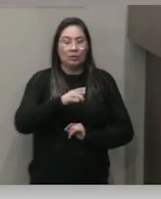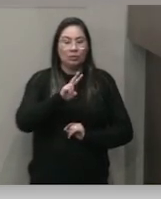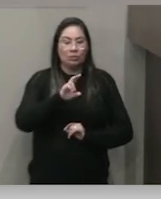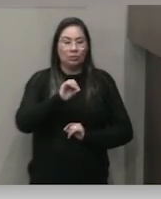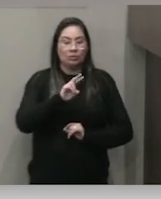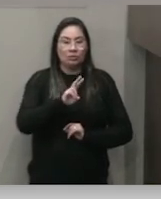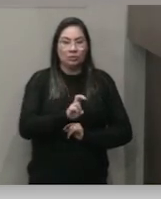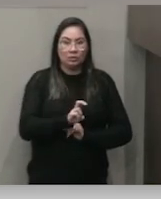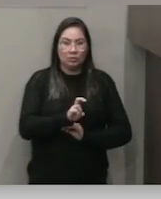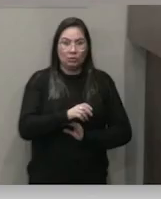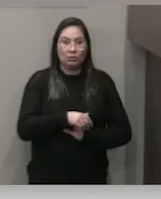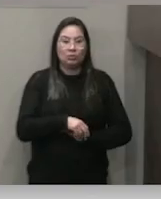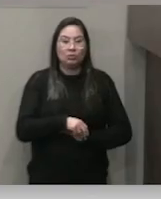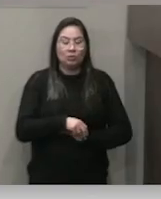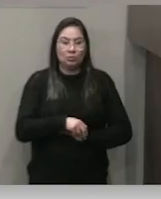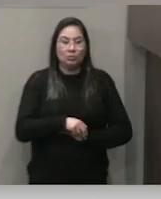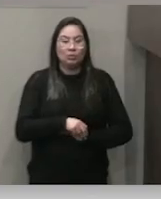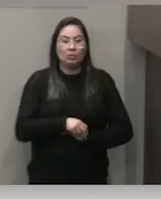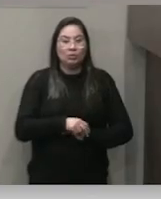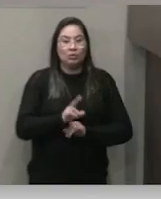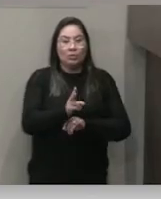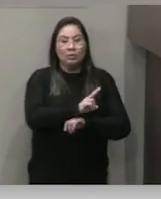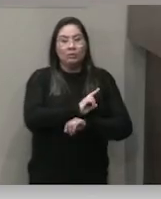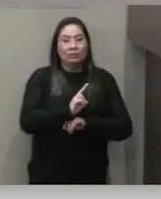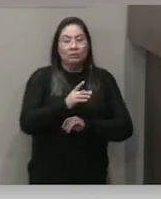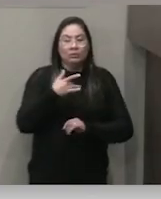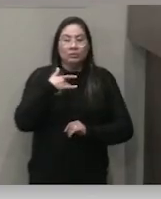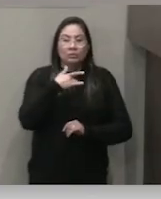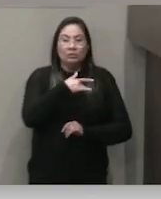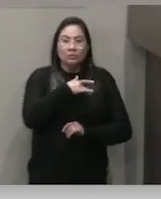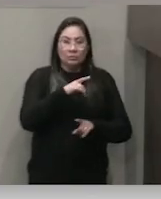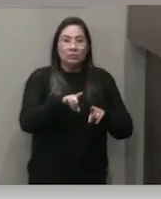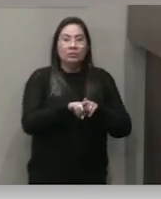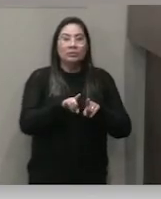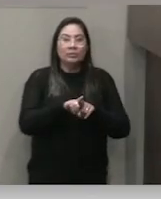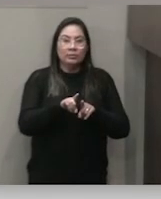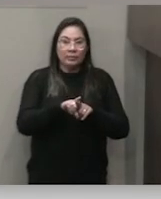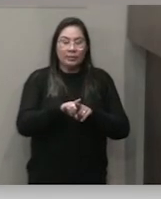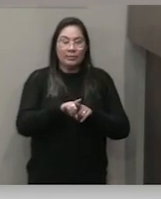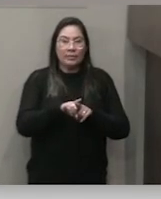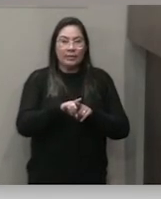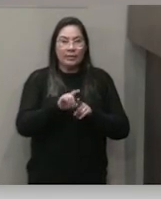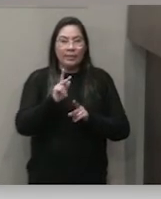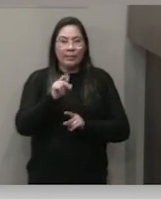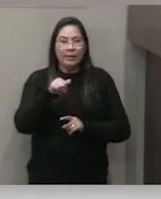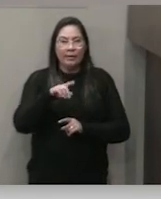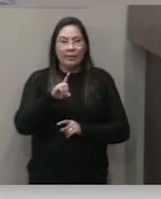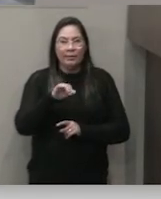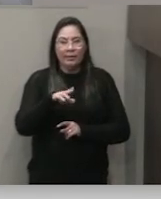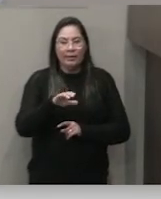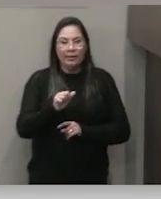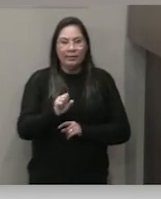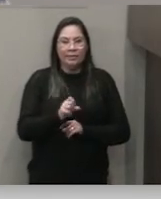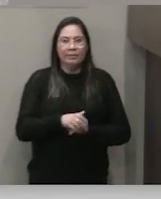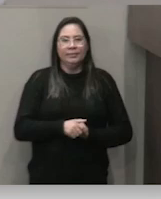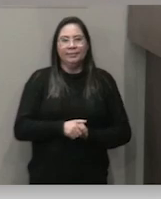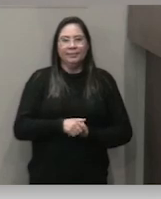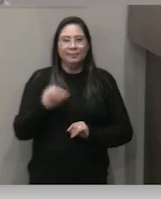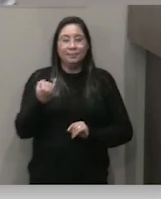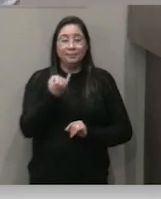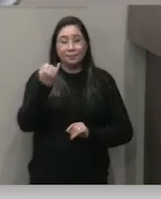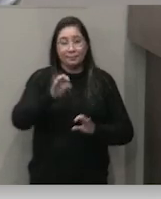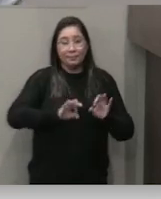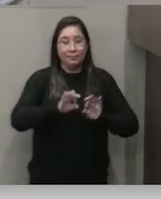17/2025 dos agentes comunitários de saúde e agentes de combate às endemias. Super importante esse projeto que vem para casa,